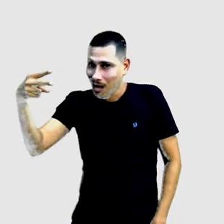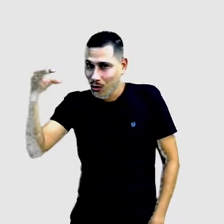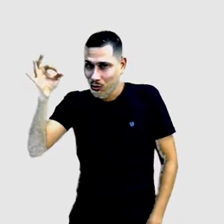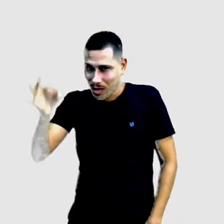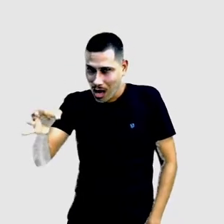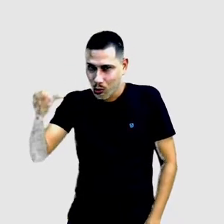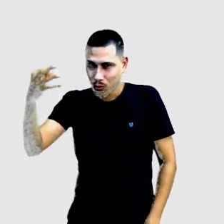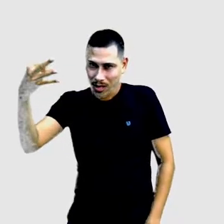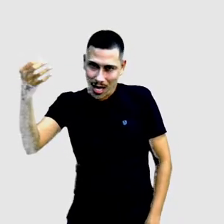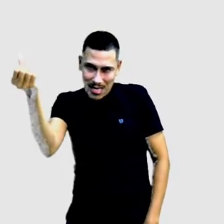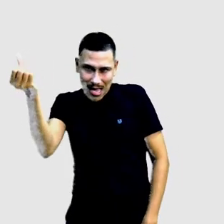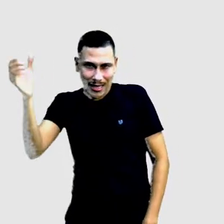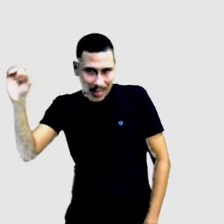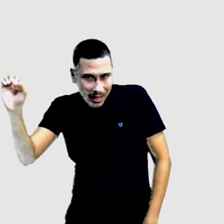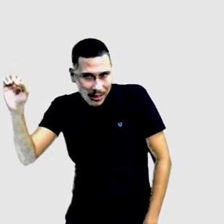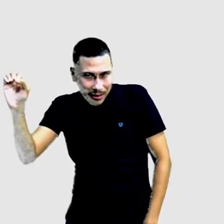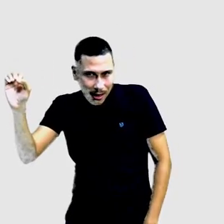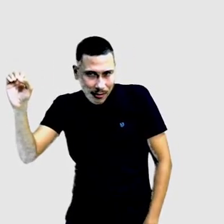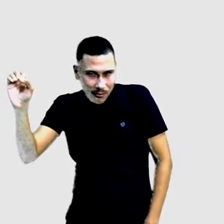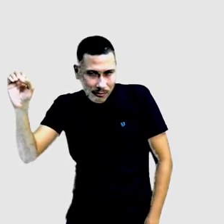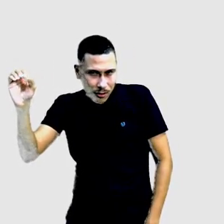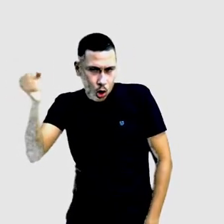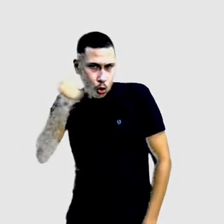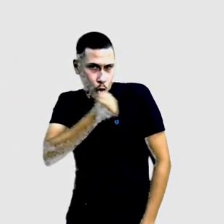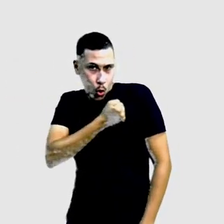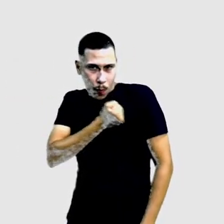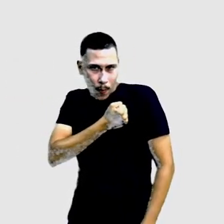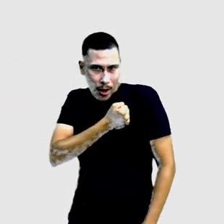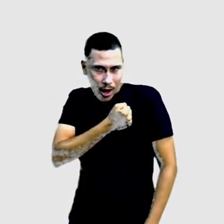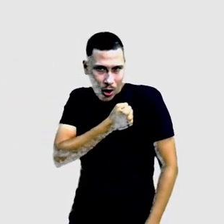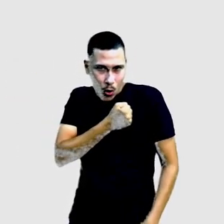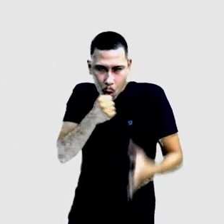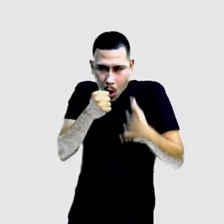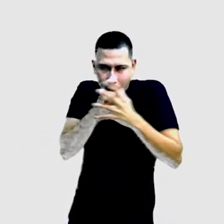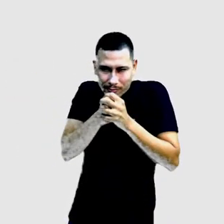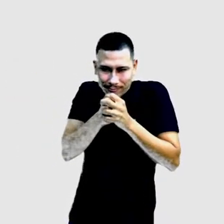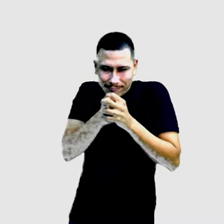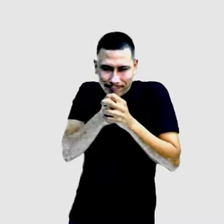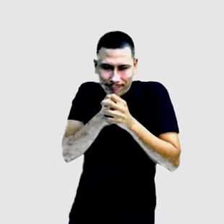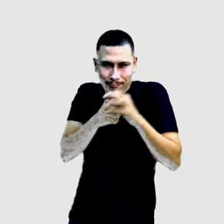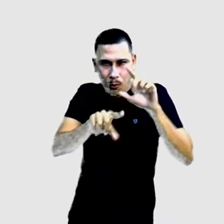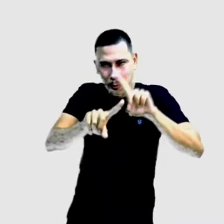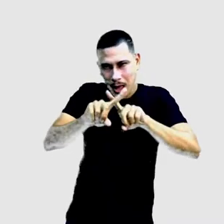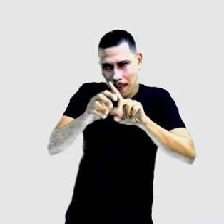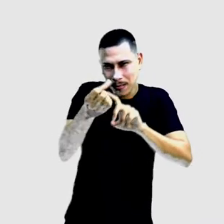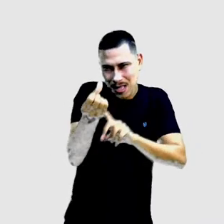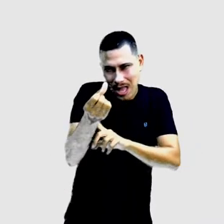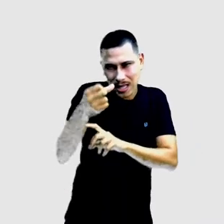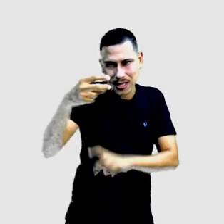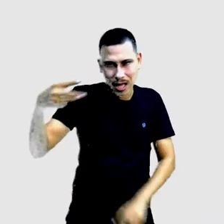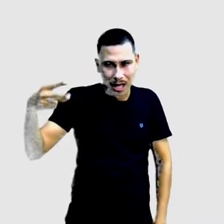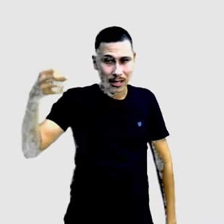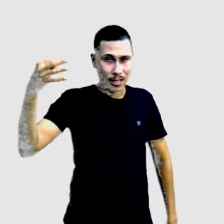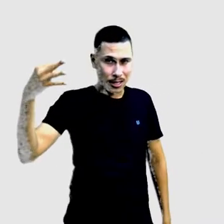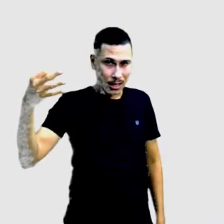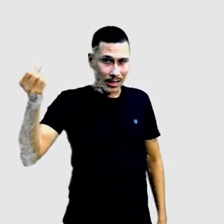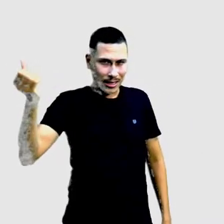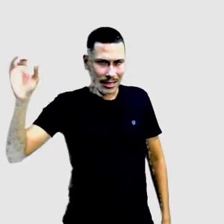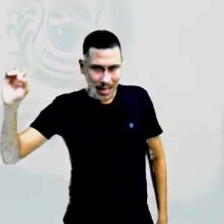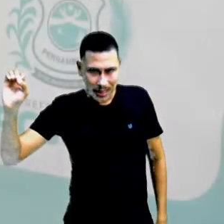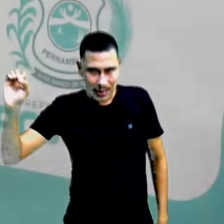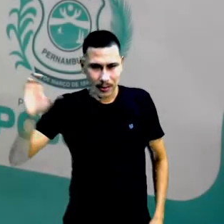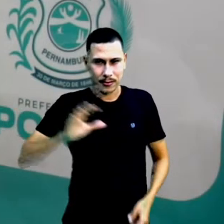como resultado. Eu tenho aqui um número que multiplicado por 6, o resultado é